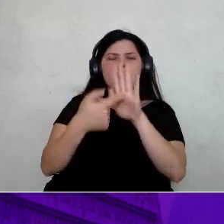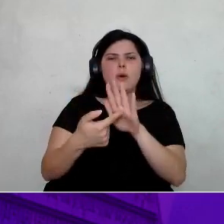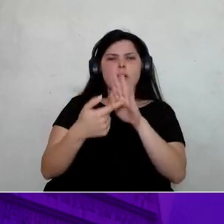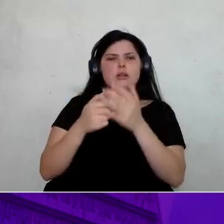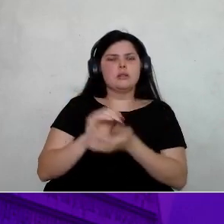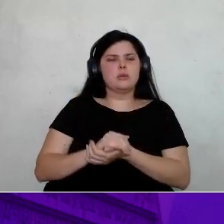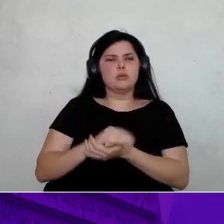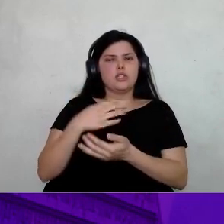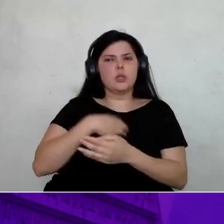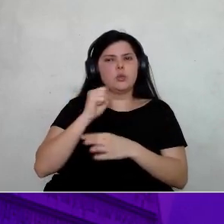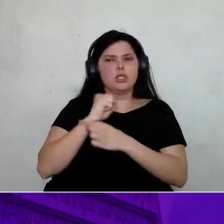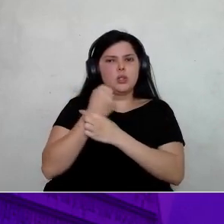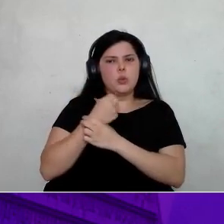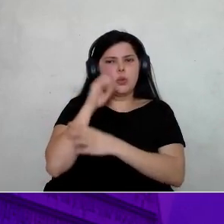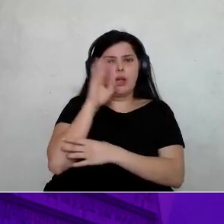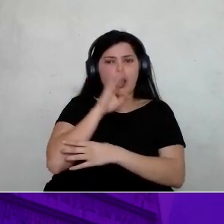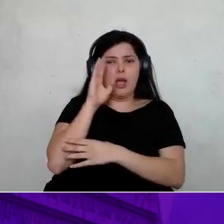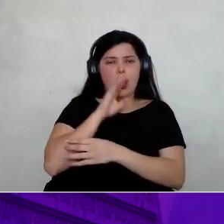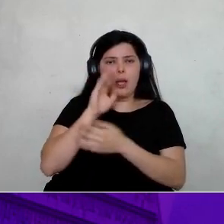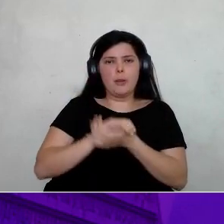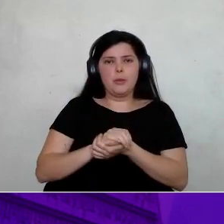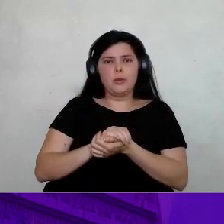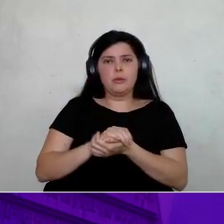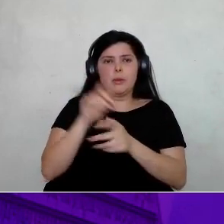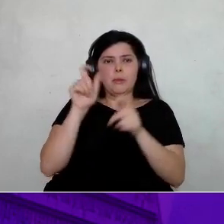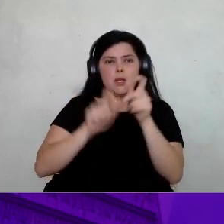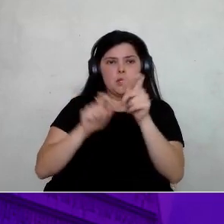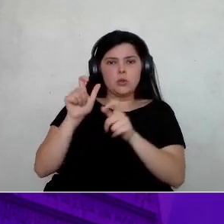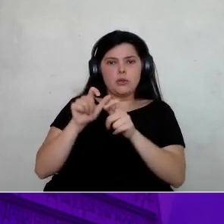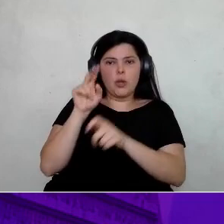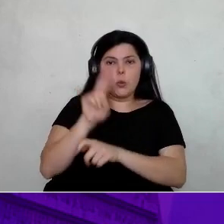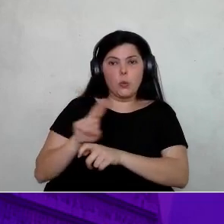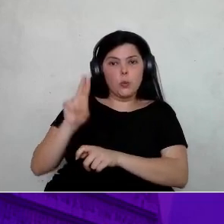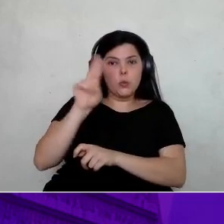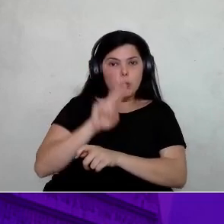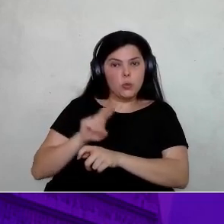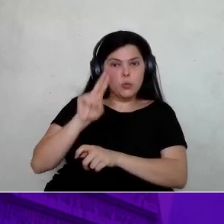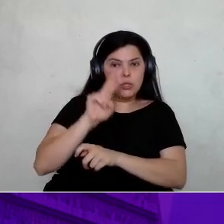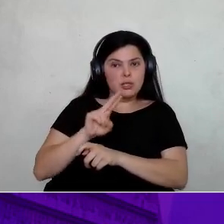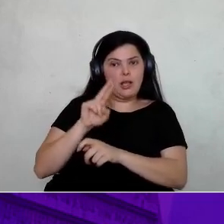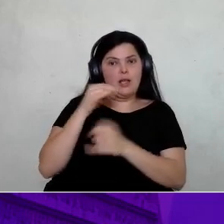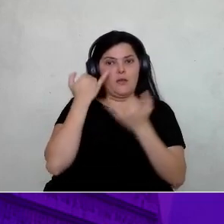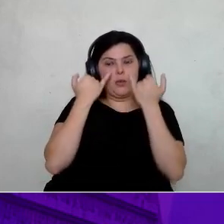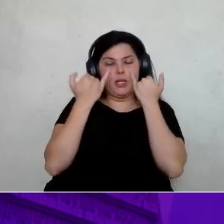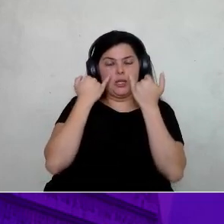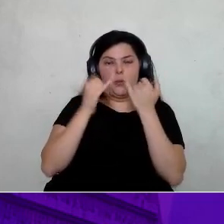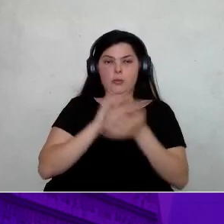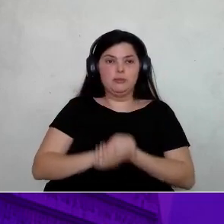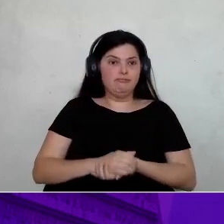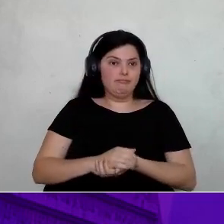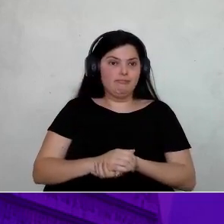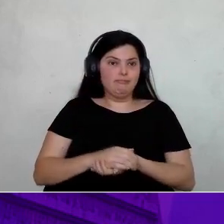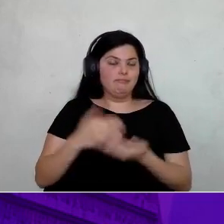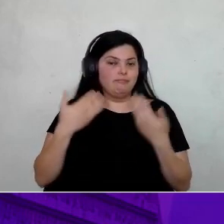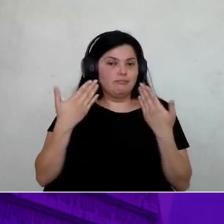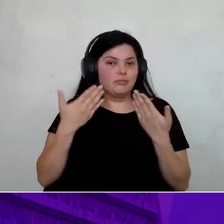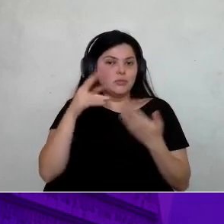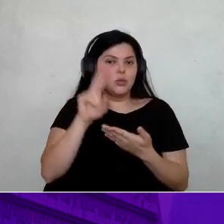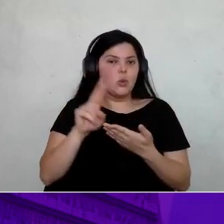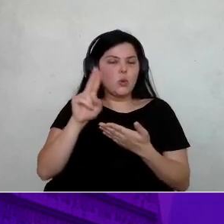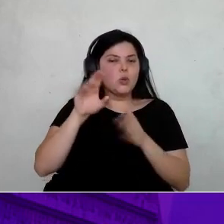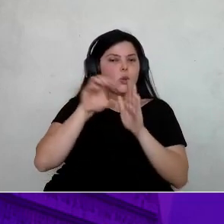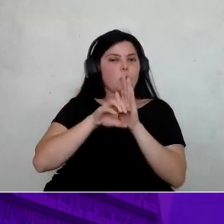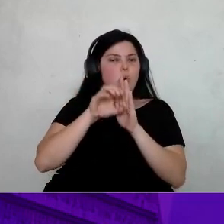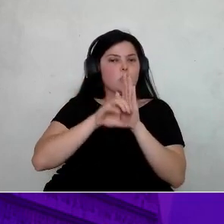segura e mais rápida para quem vai consumir essas informações? Então, para isso, a gente utiliza um conceito que é